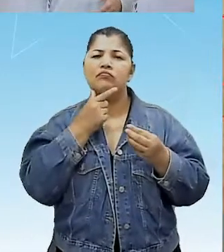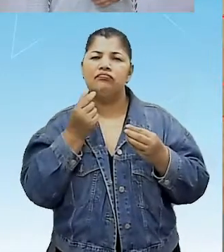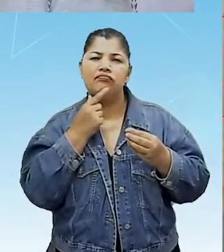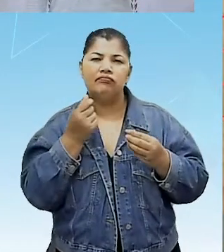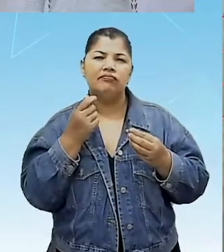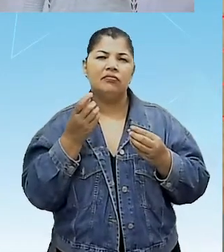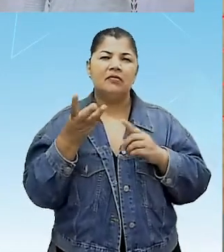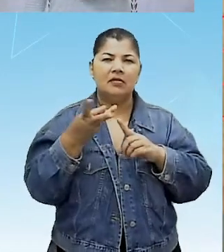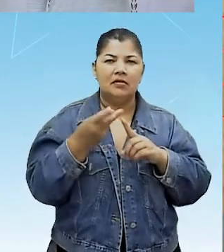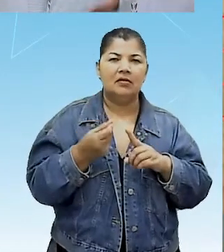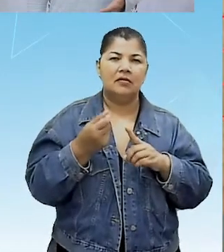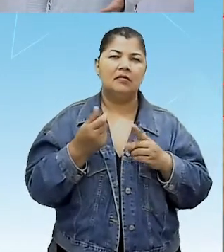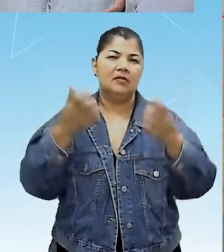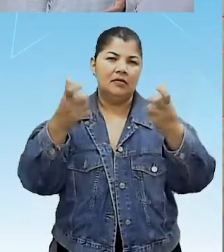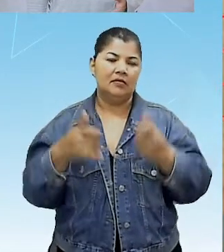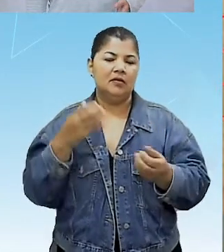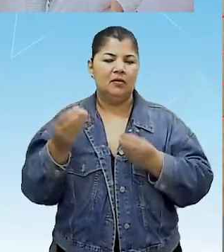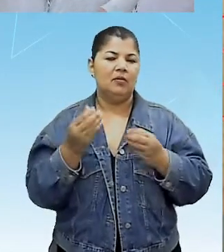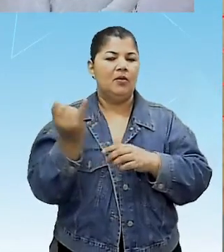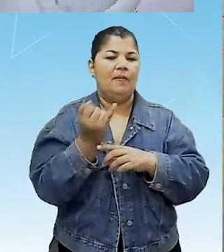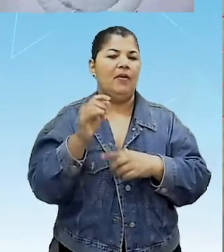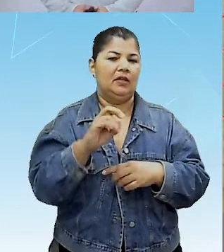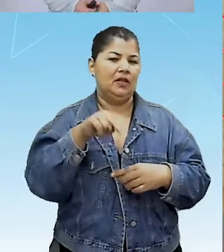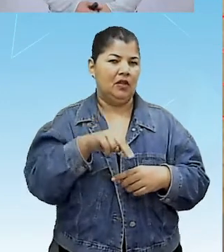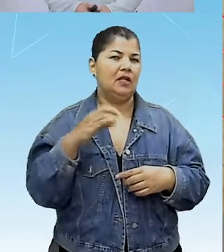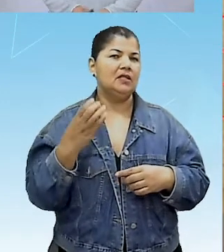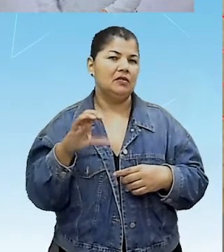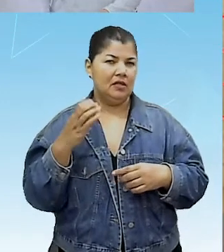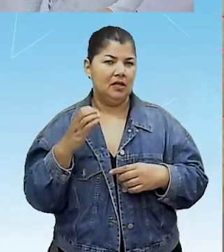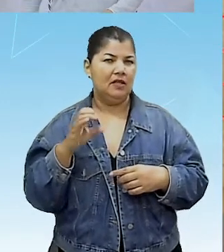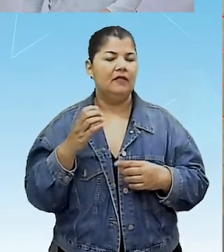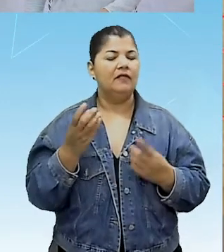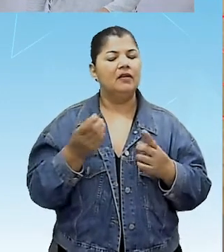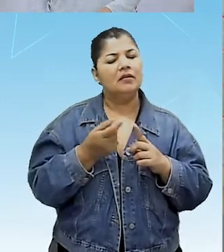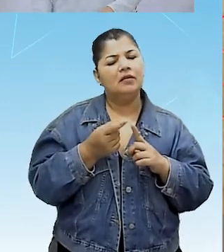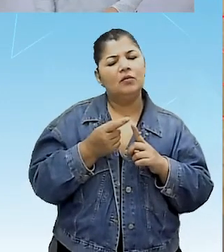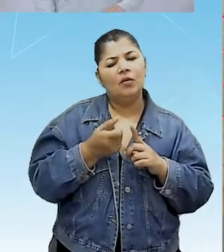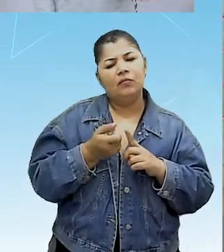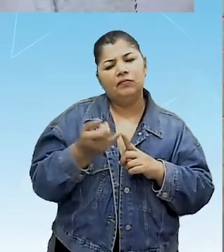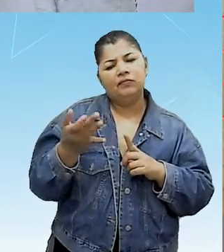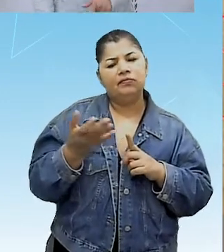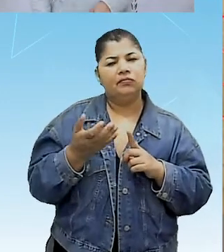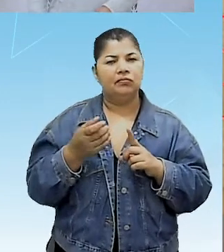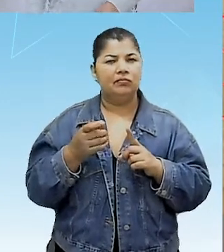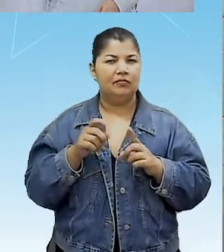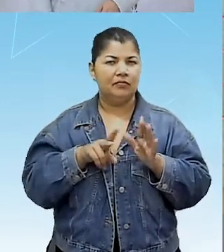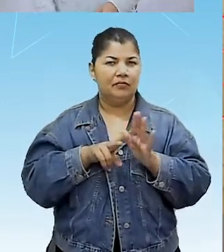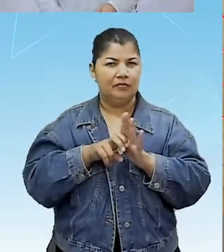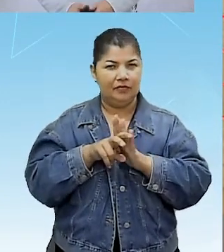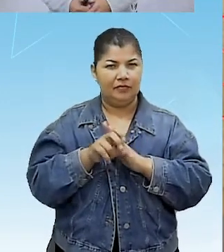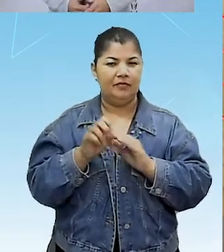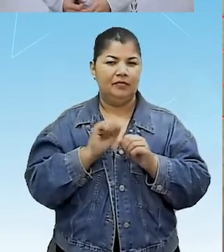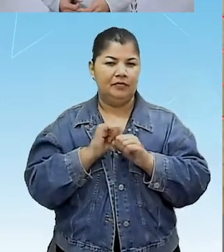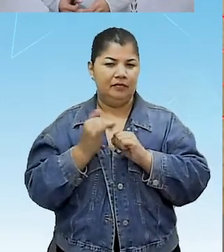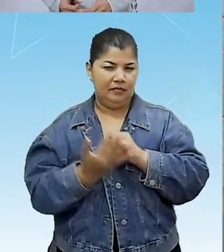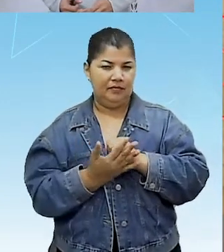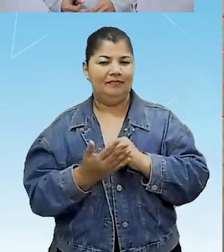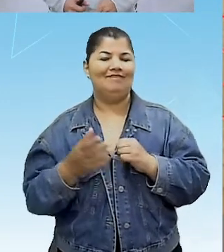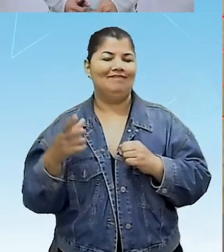importância do uso da notação científica para medir esse bendito vírus desde 2020, tem nos